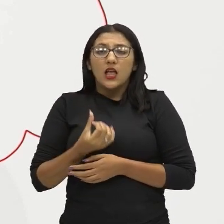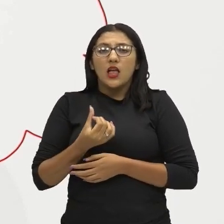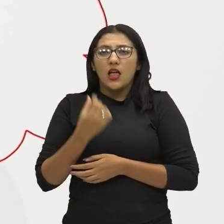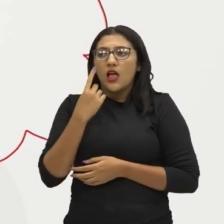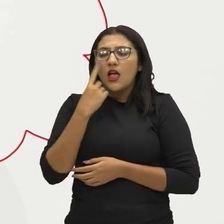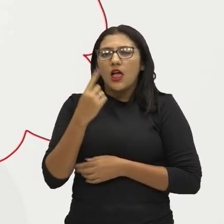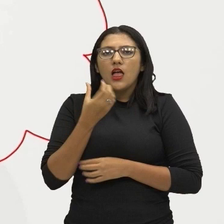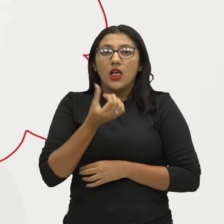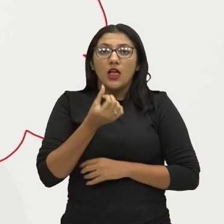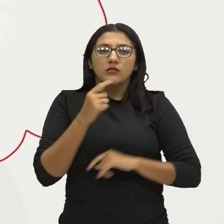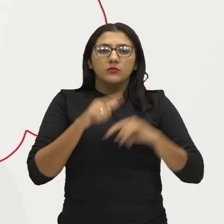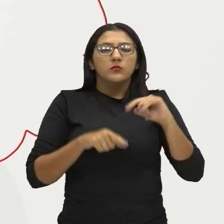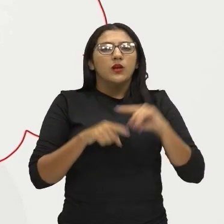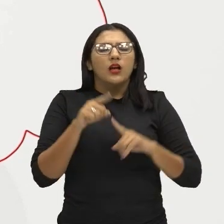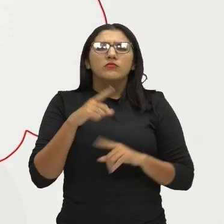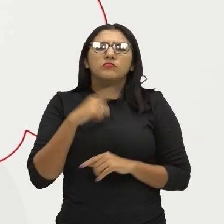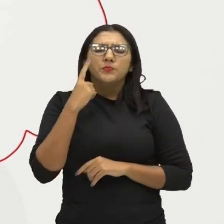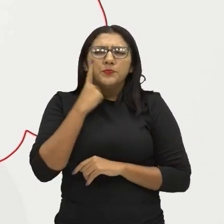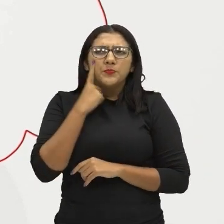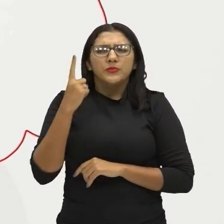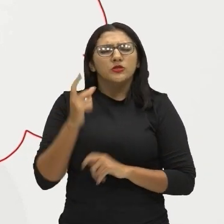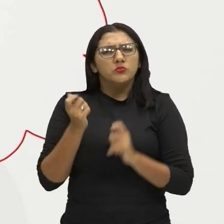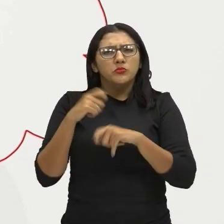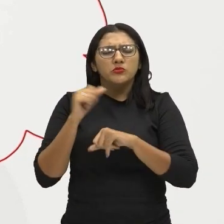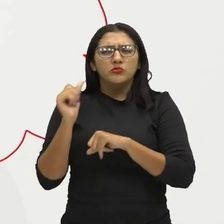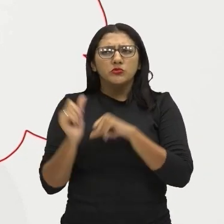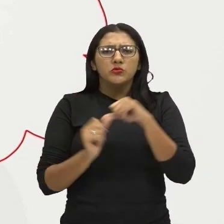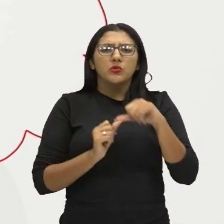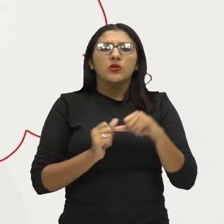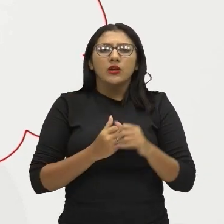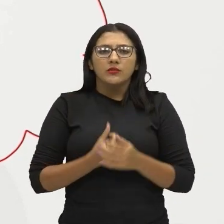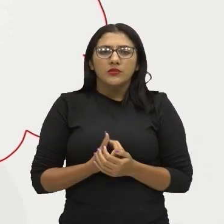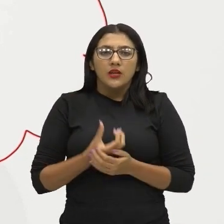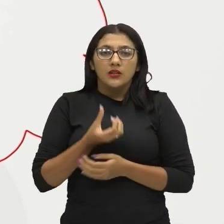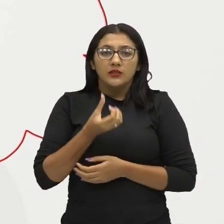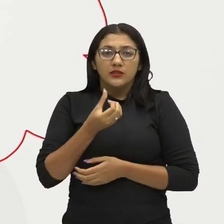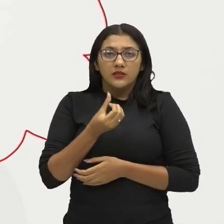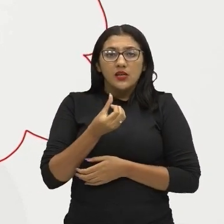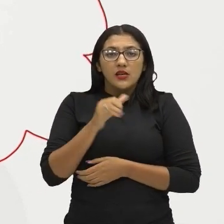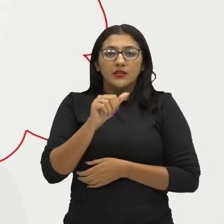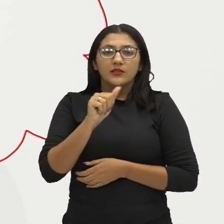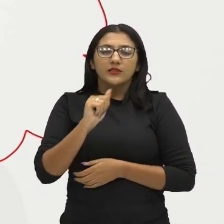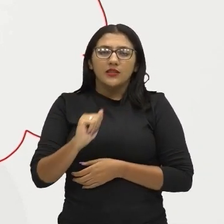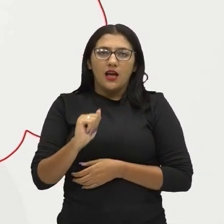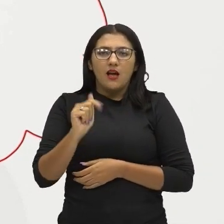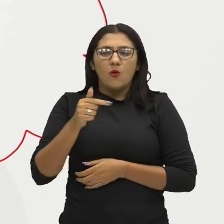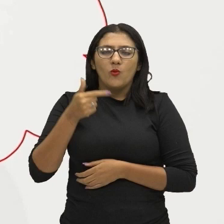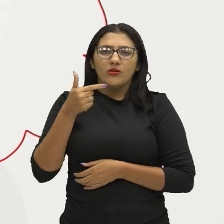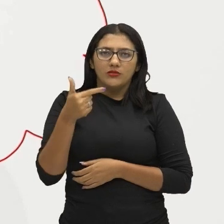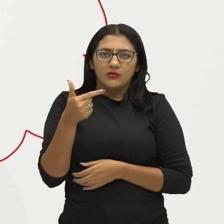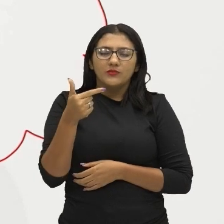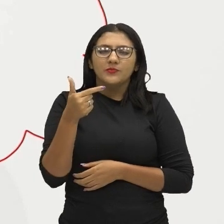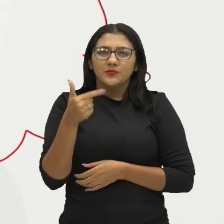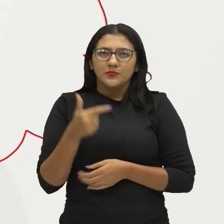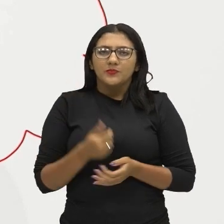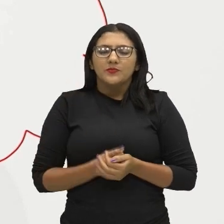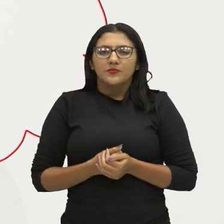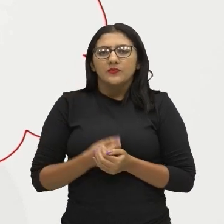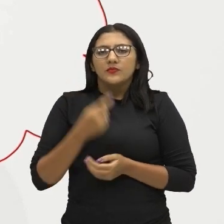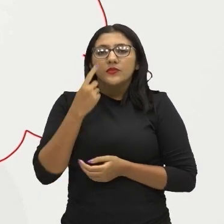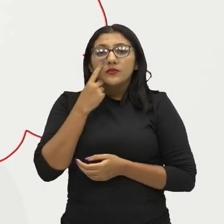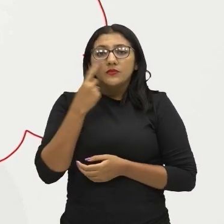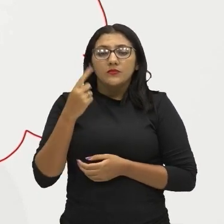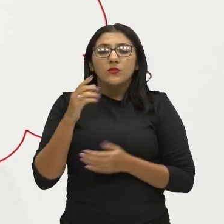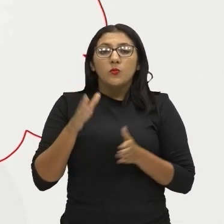coisas, que isso pode ser transcrito para 6a ao quadrado. Quando nós